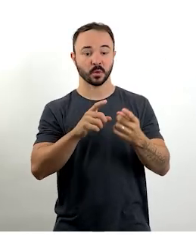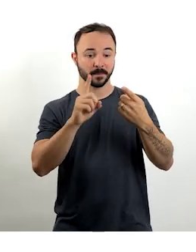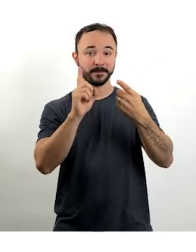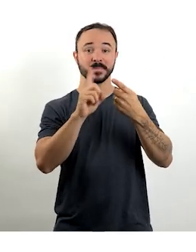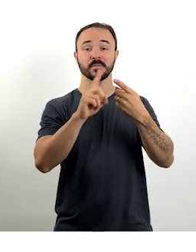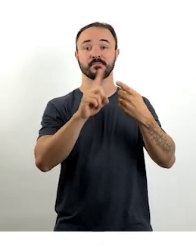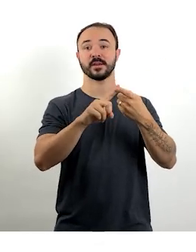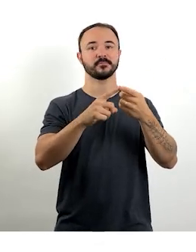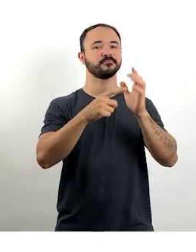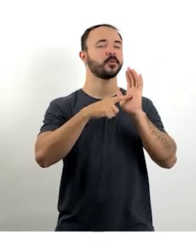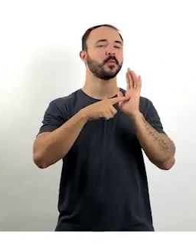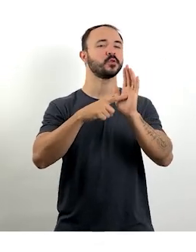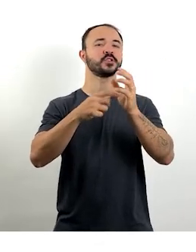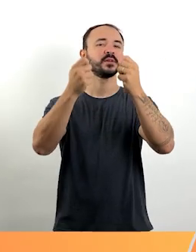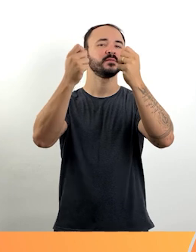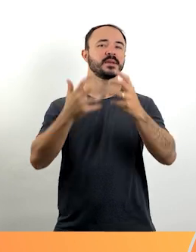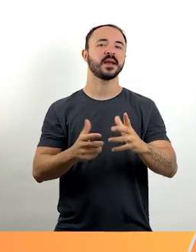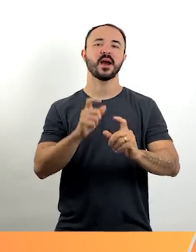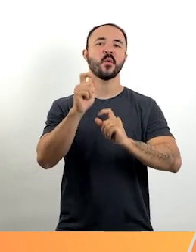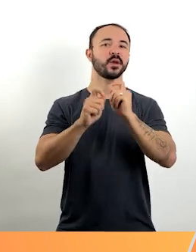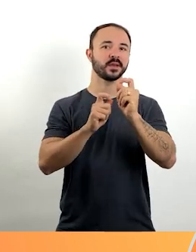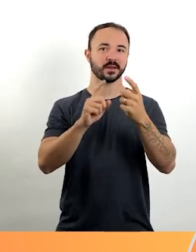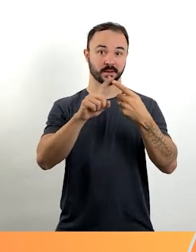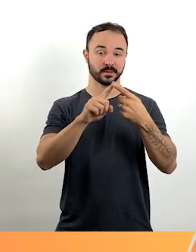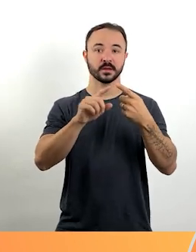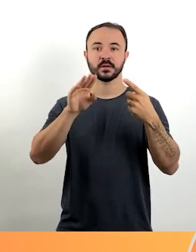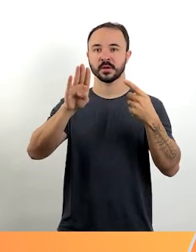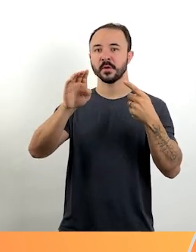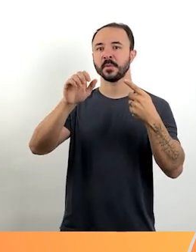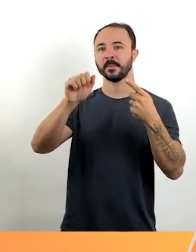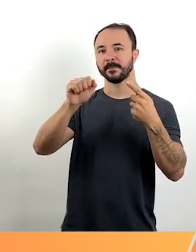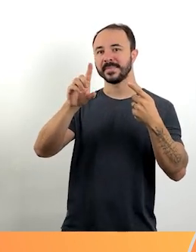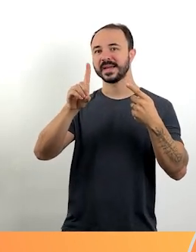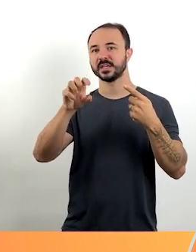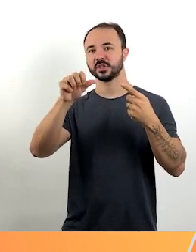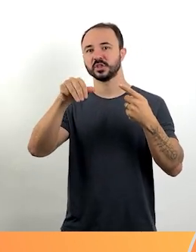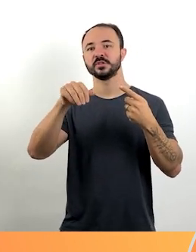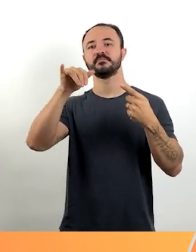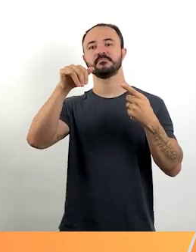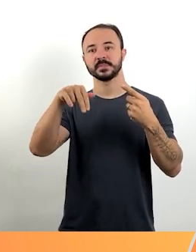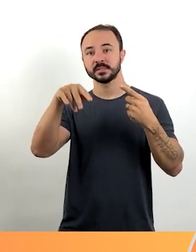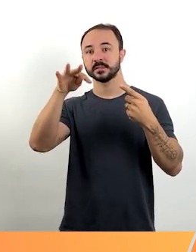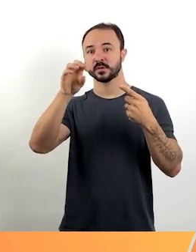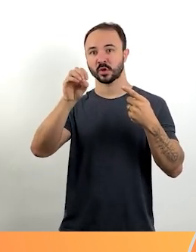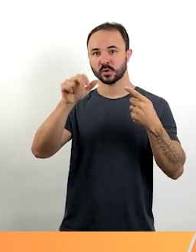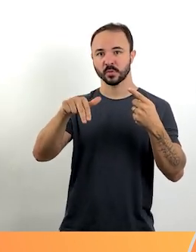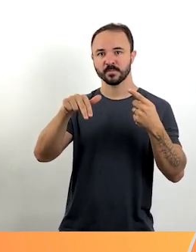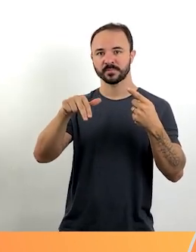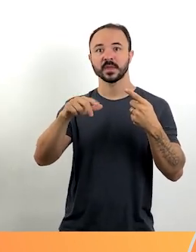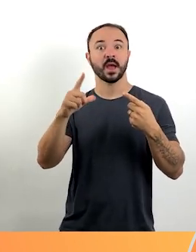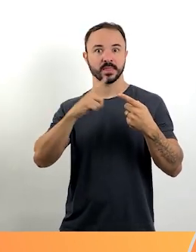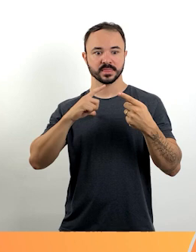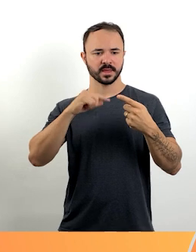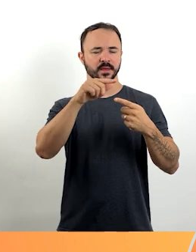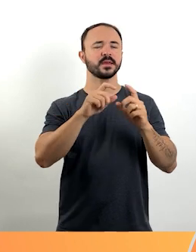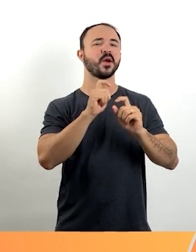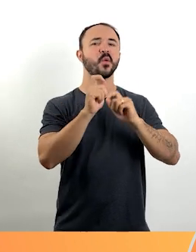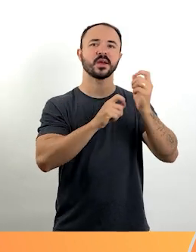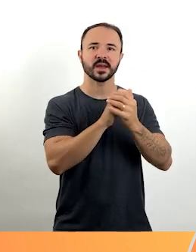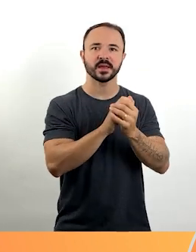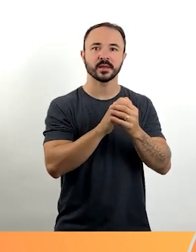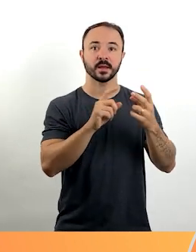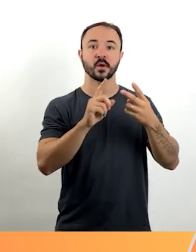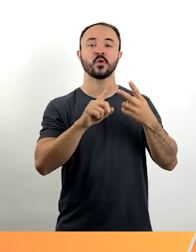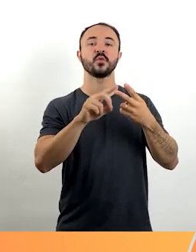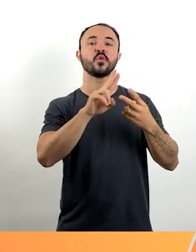ponto que eu vou abordar com vocês, pessoal, sobre o badminton é que ele é um esporte de raquete que pode